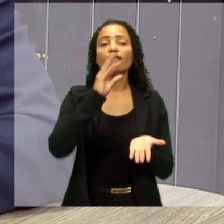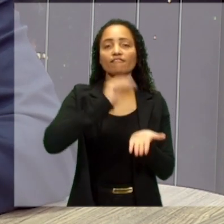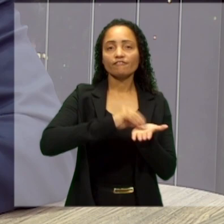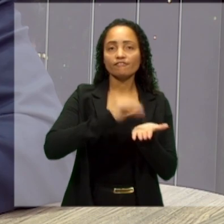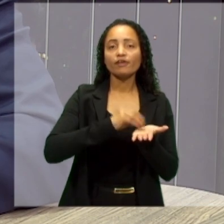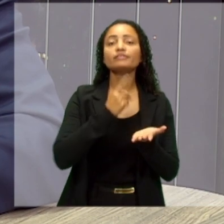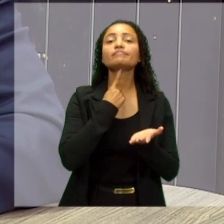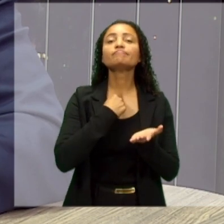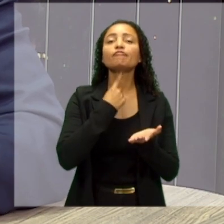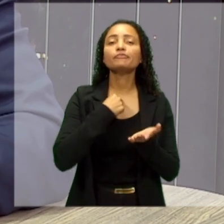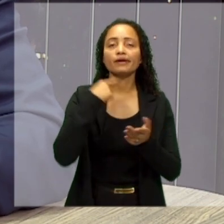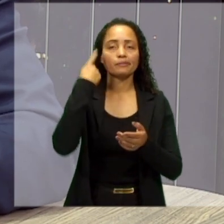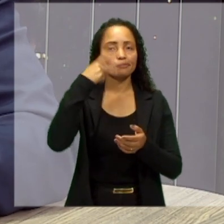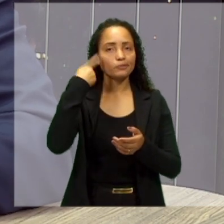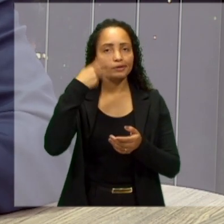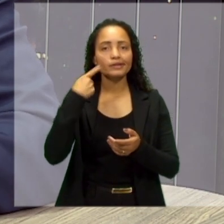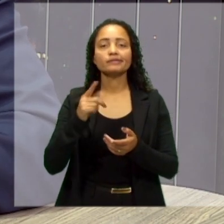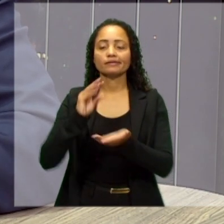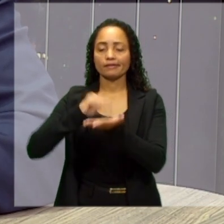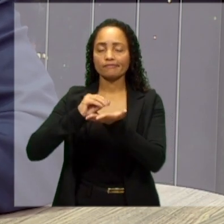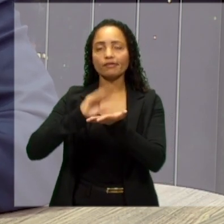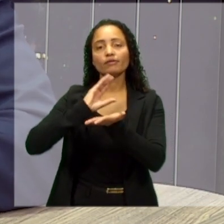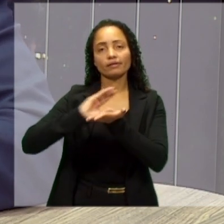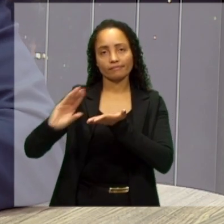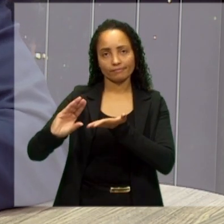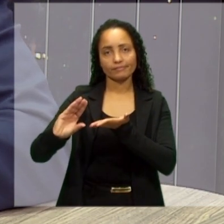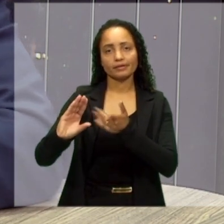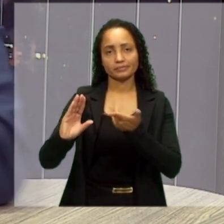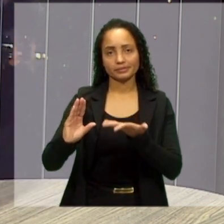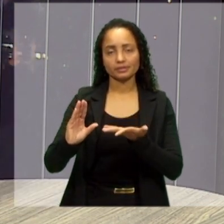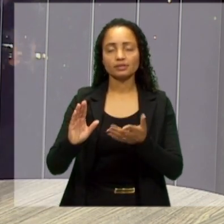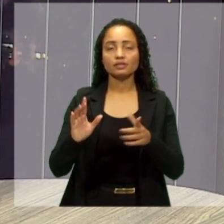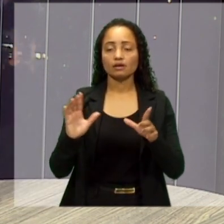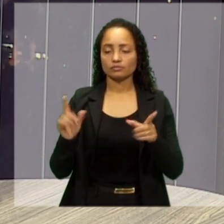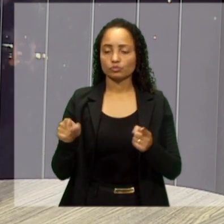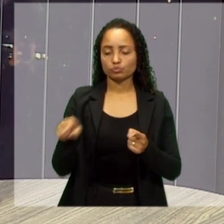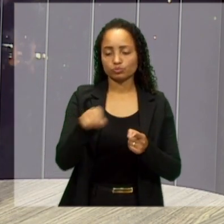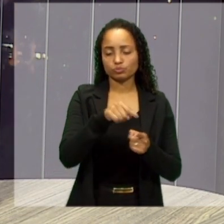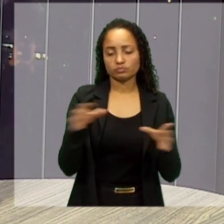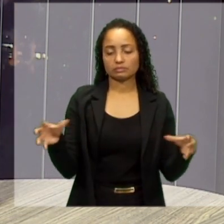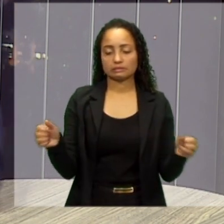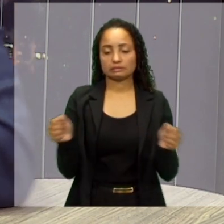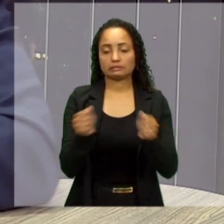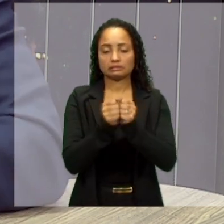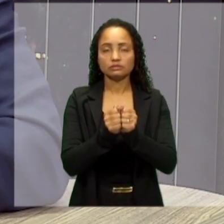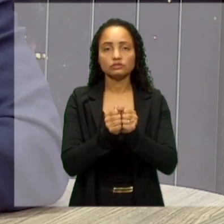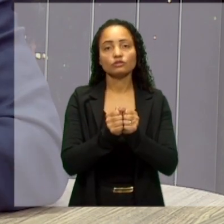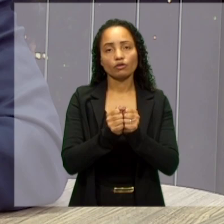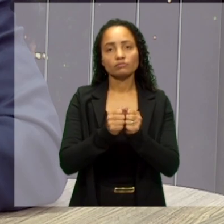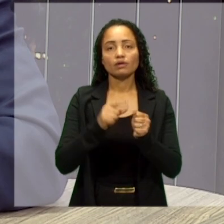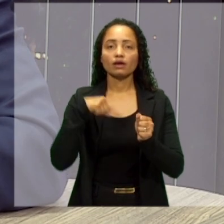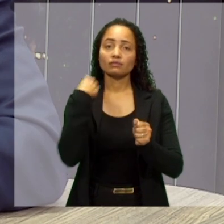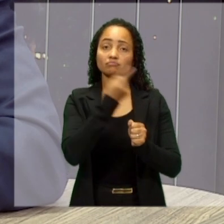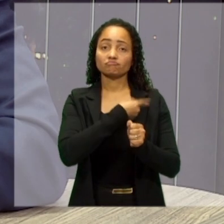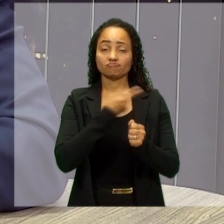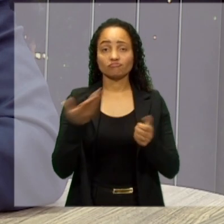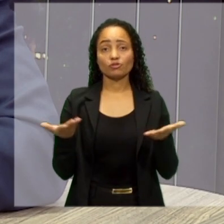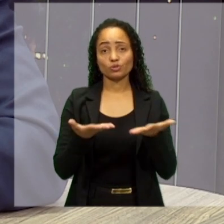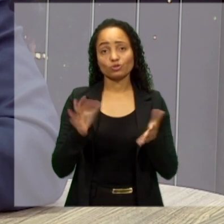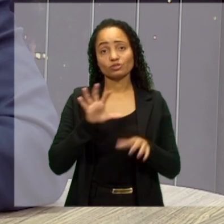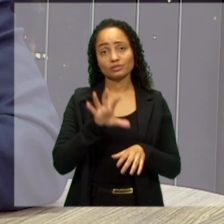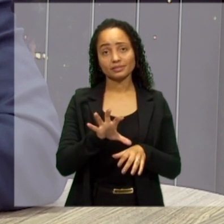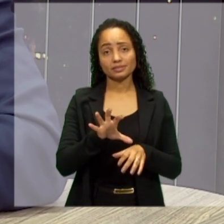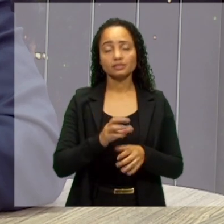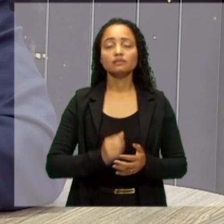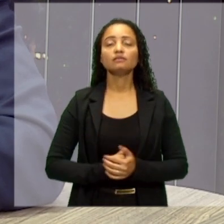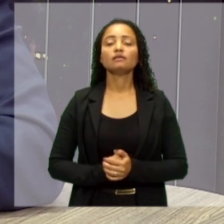orçamentária. Então, junta tudo isso, faz com que a gente se encontre no estado que a gente está hoje. Mas eu vejo que já